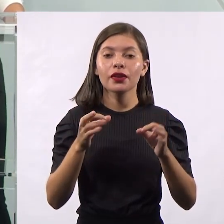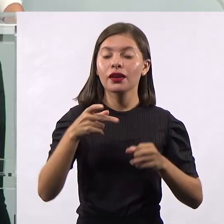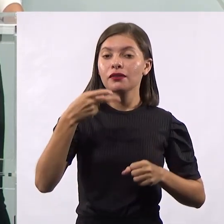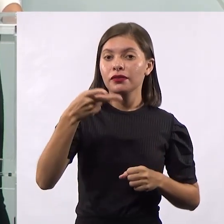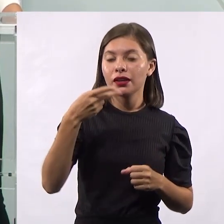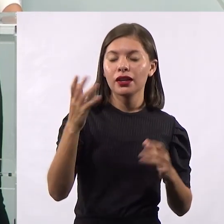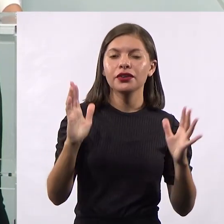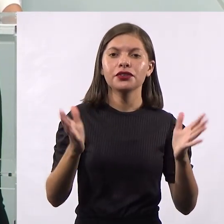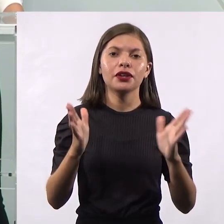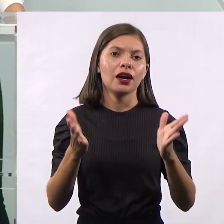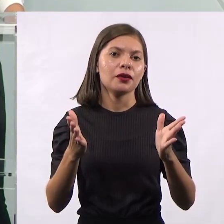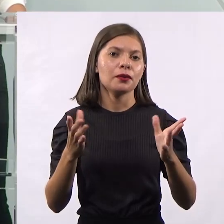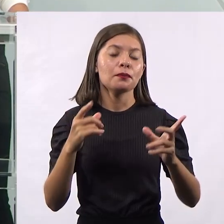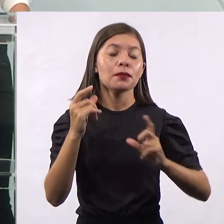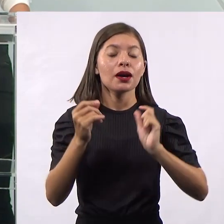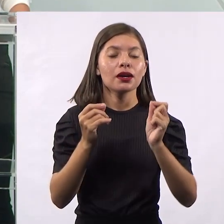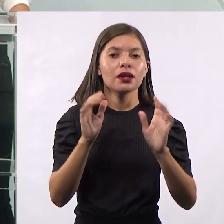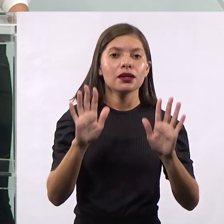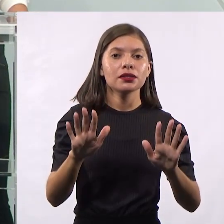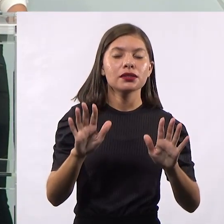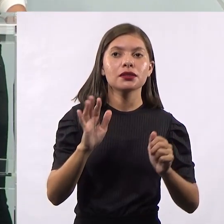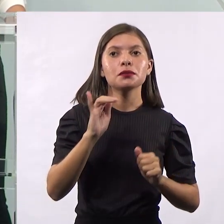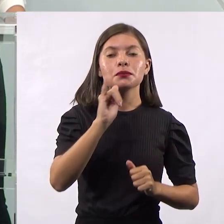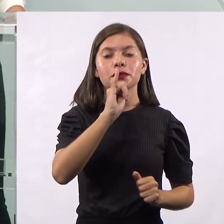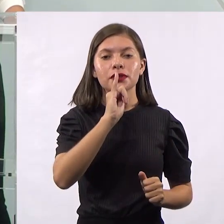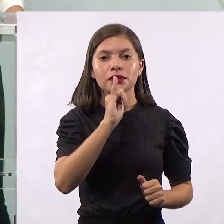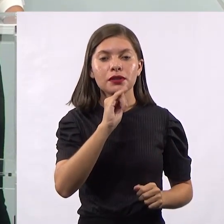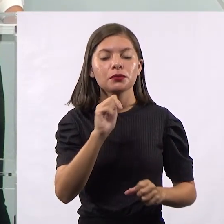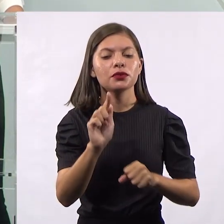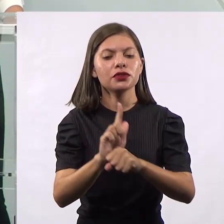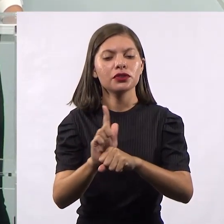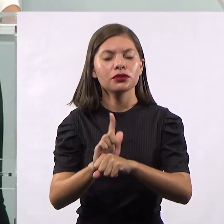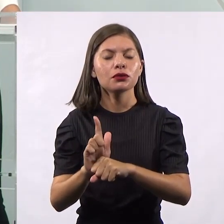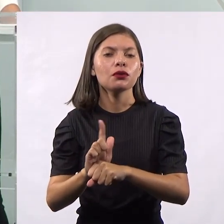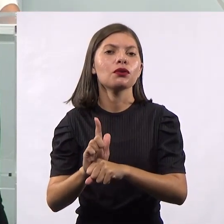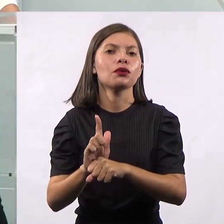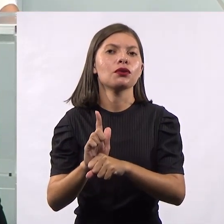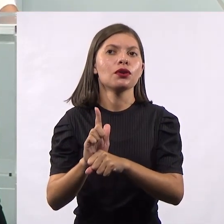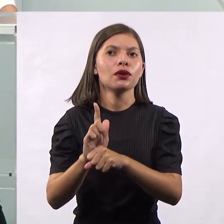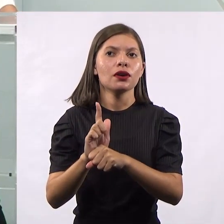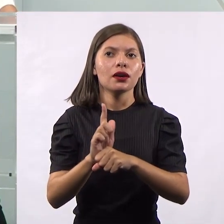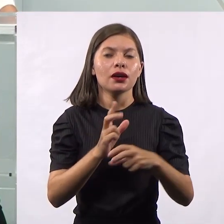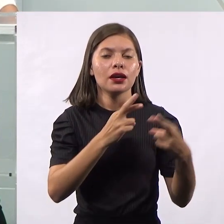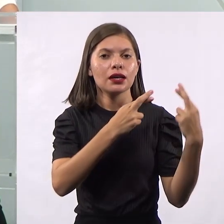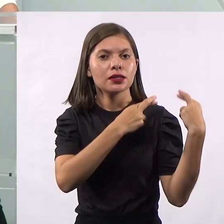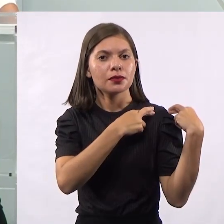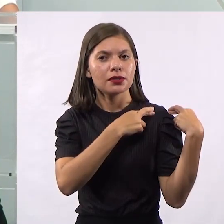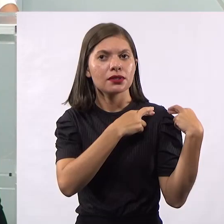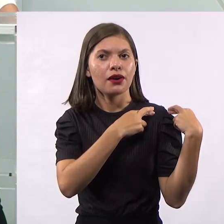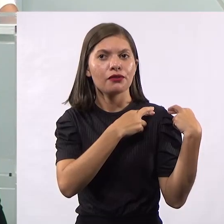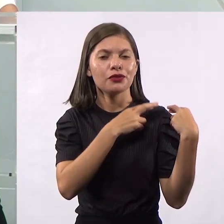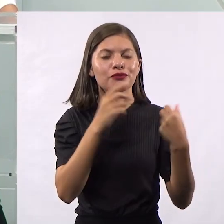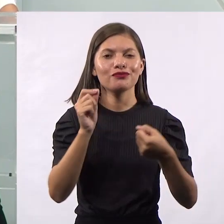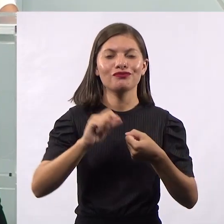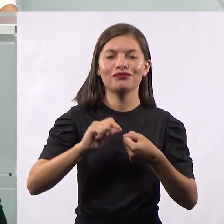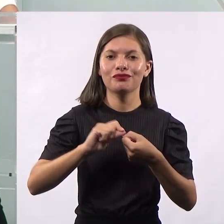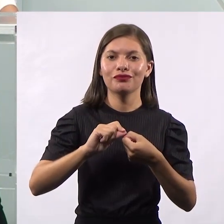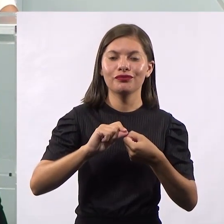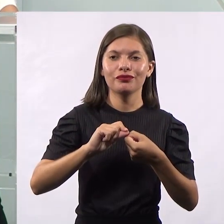Eu já comentei aqui, mas, por exemplo, se o gestor, o responsável pela licitação, não